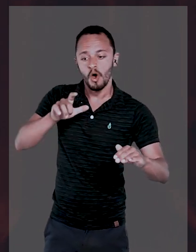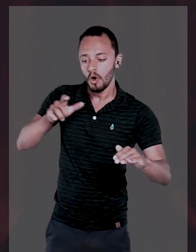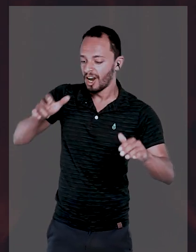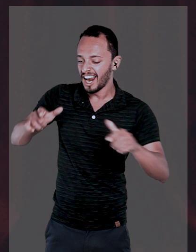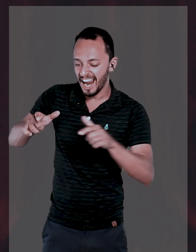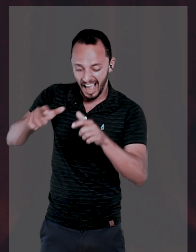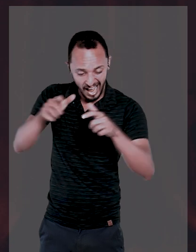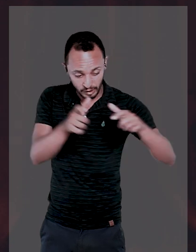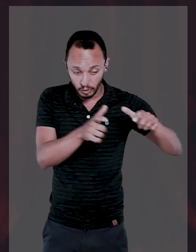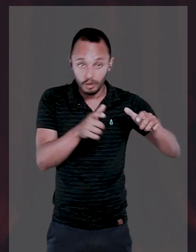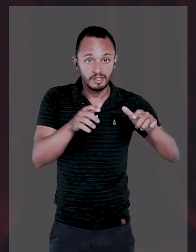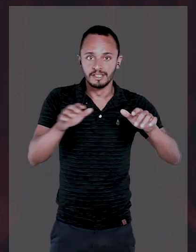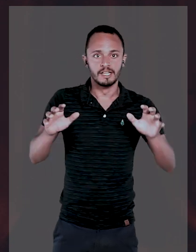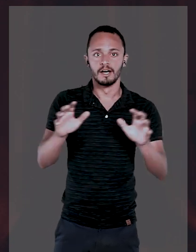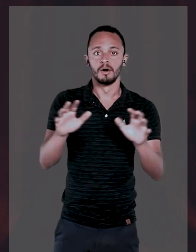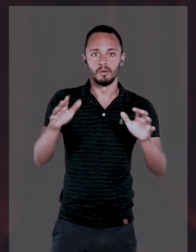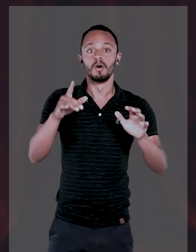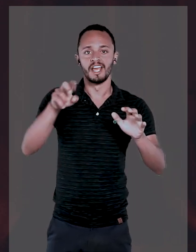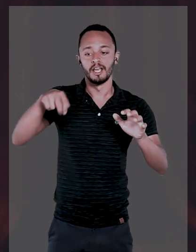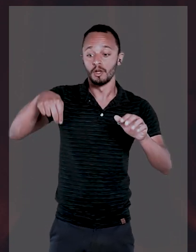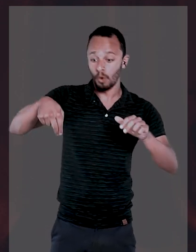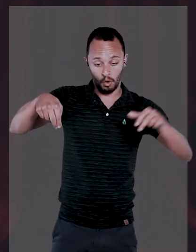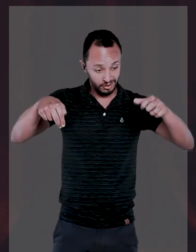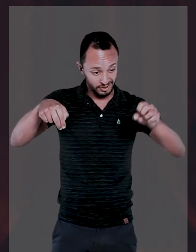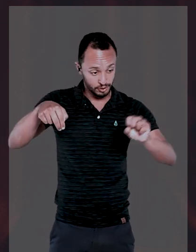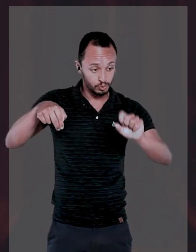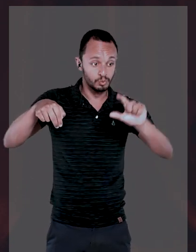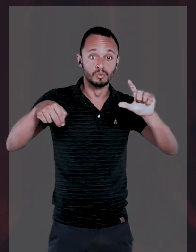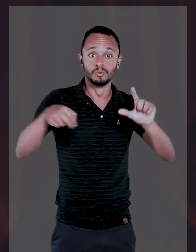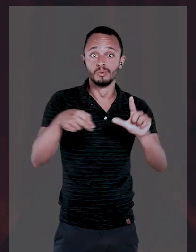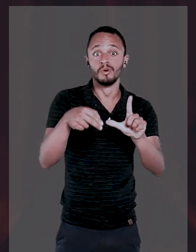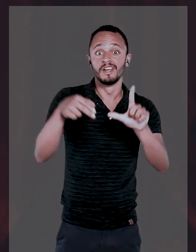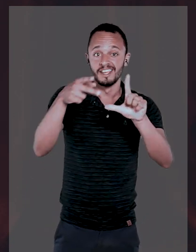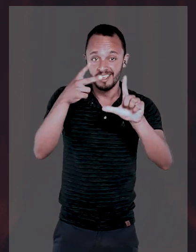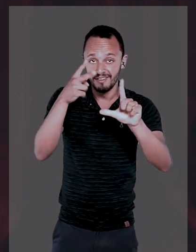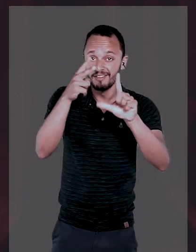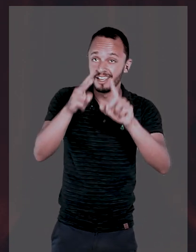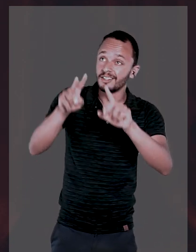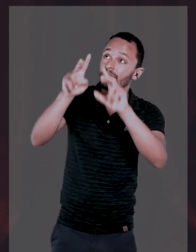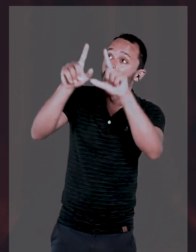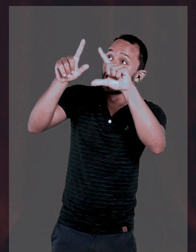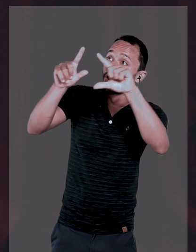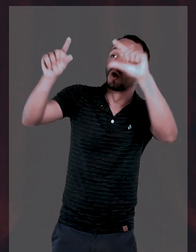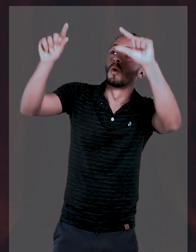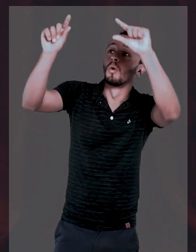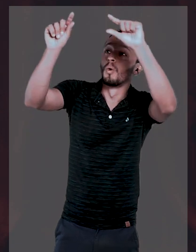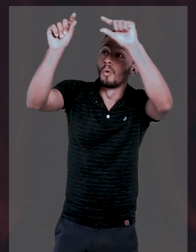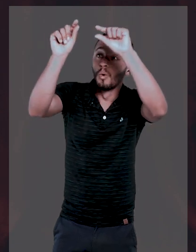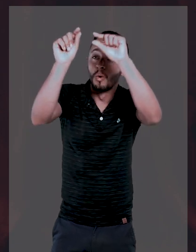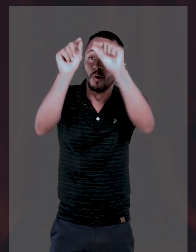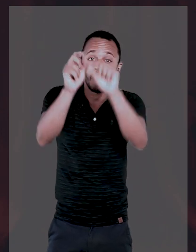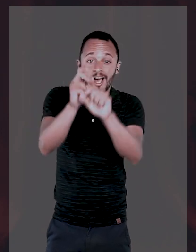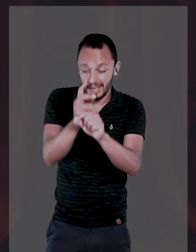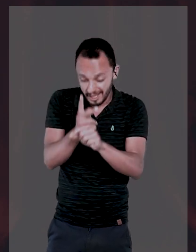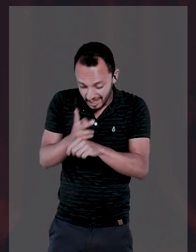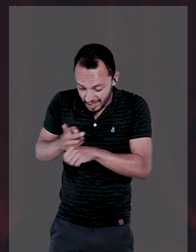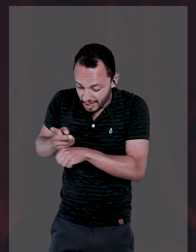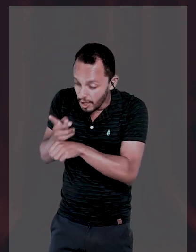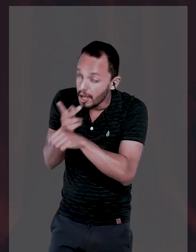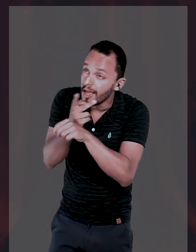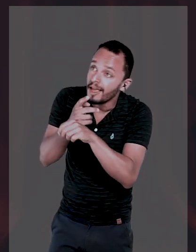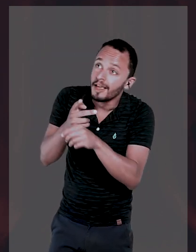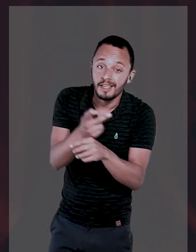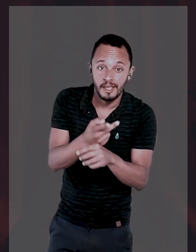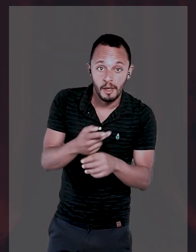Meu coração brasileiro anda de lado, manca inclinado de norte a sul. A vida é o rumo que